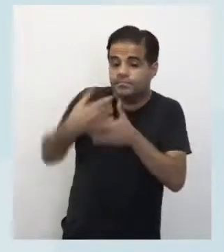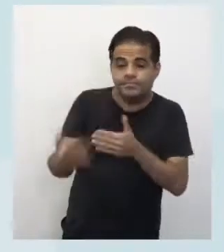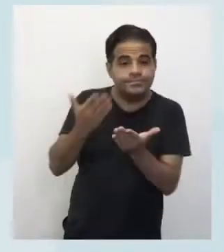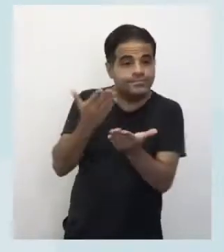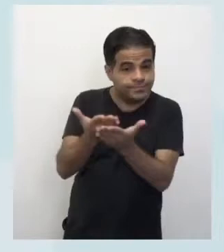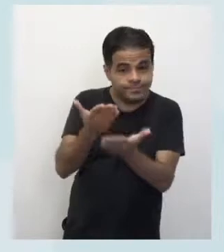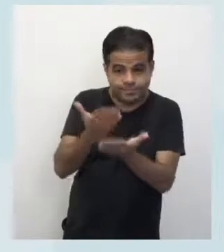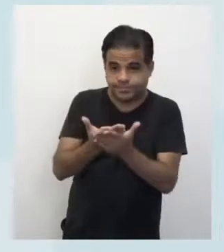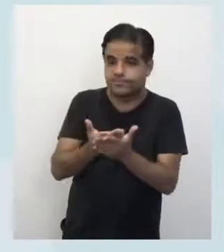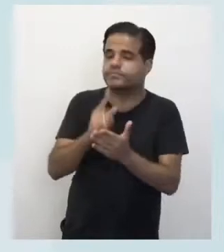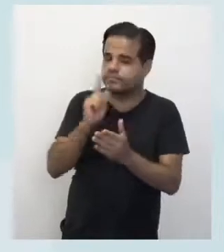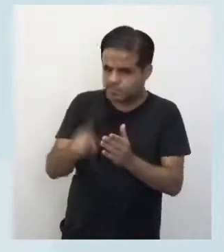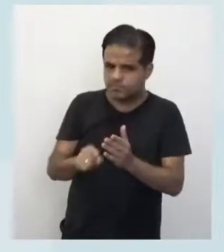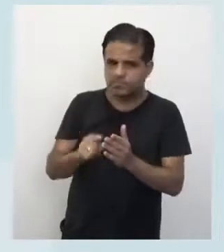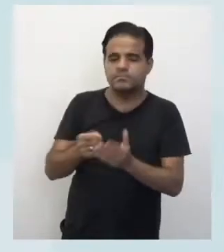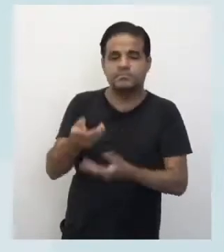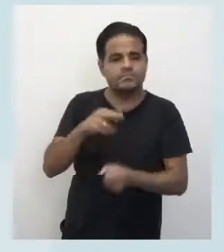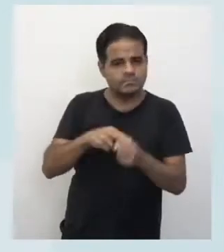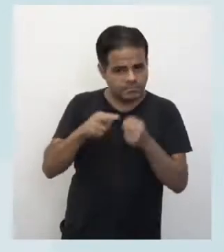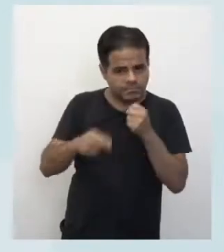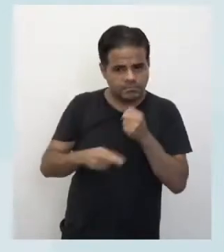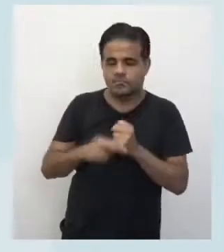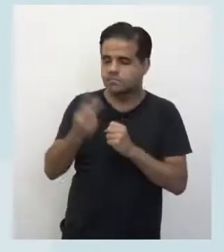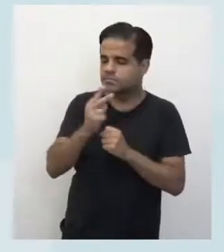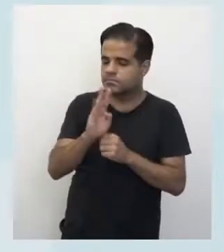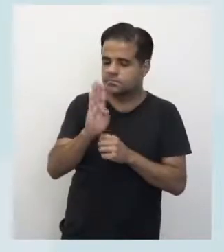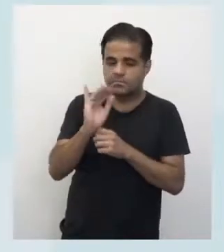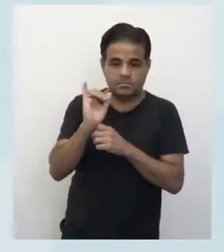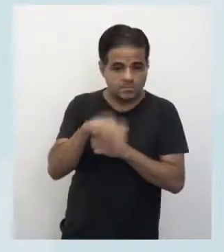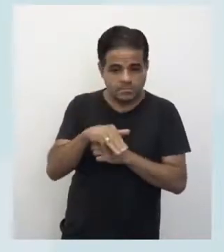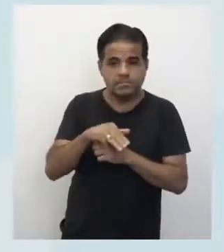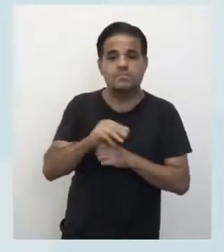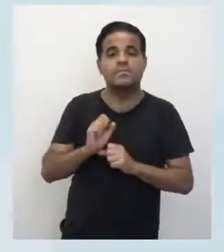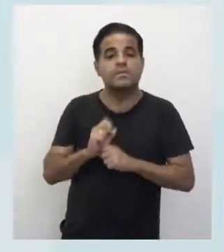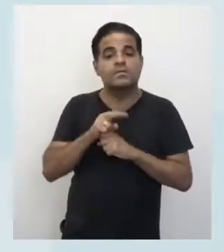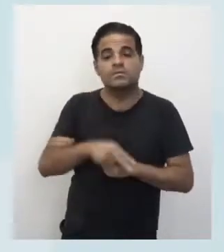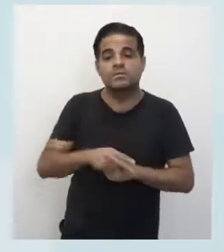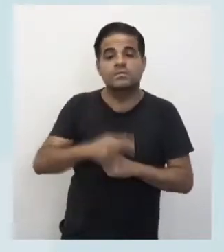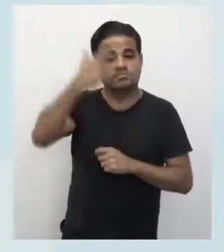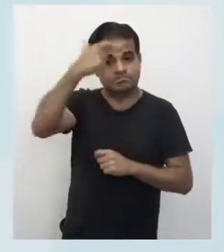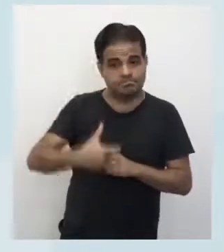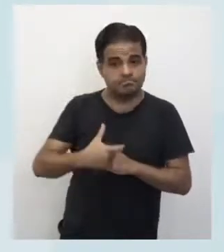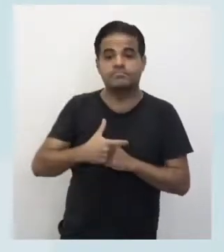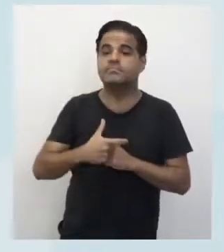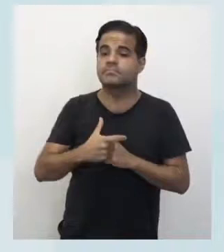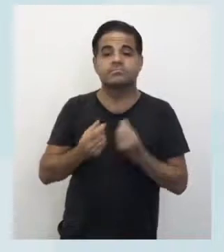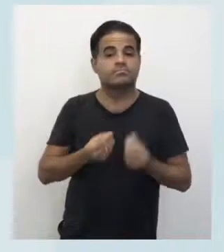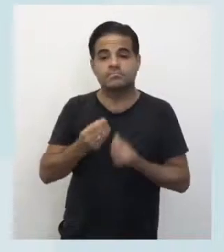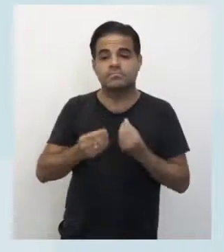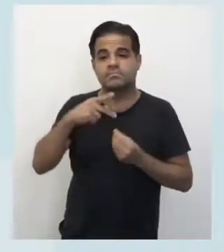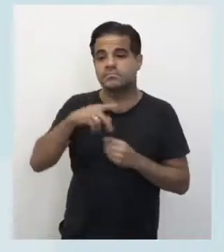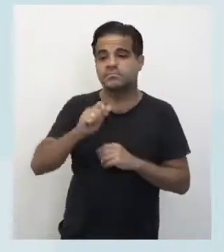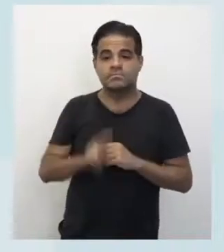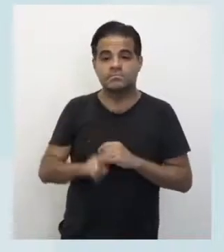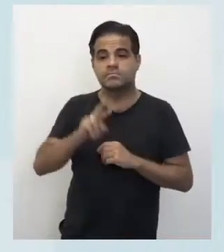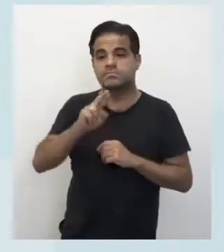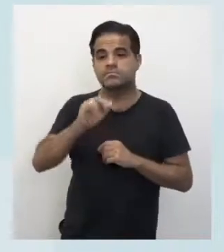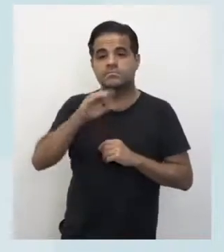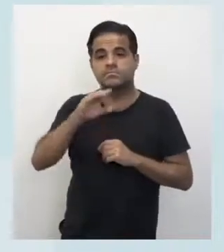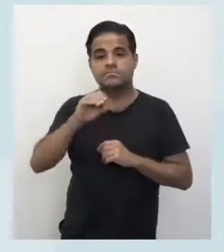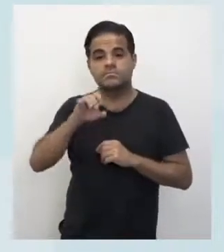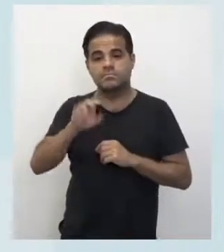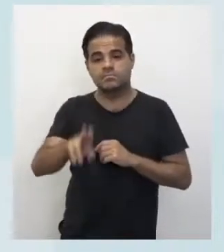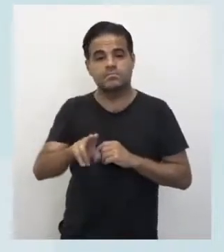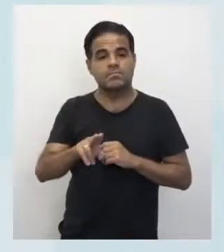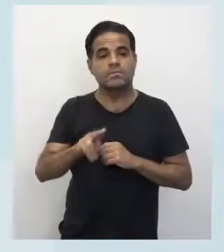aula de hoje é um conteúdo de recuperação do segundo bimestre, tornar-se indivíduo. Paul Ricoeur e Michel